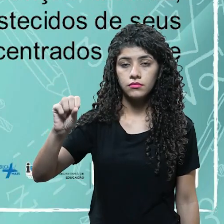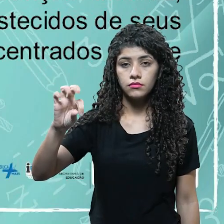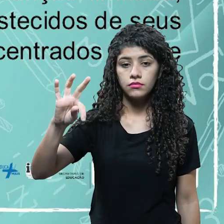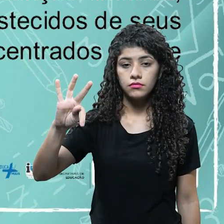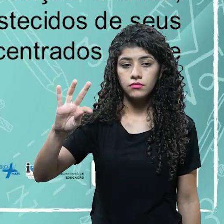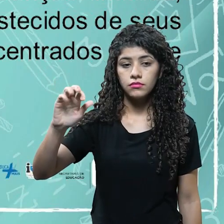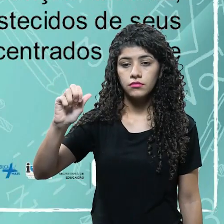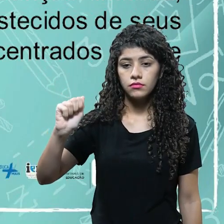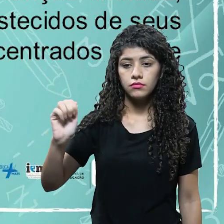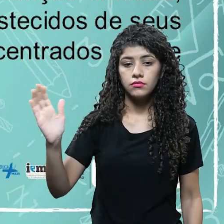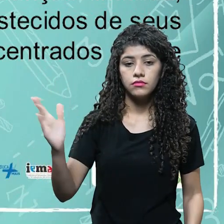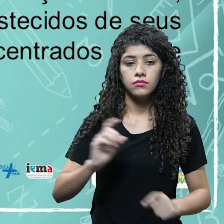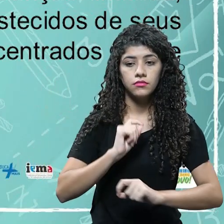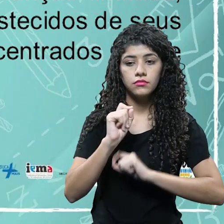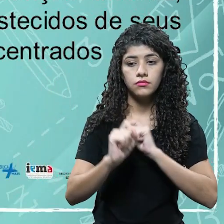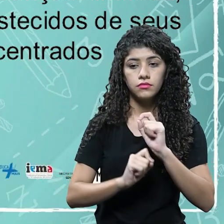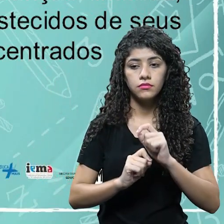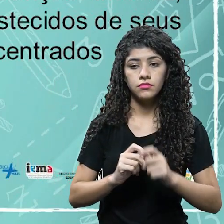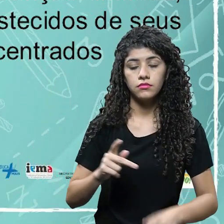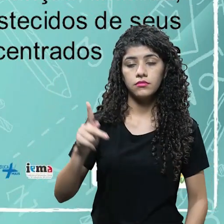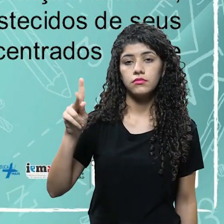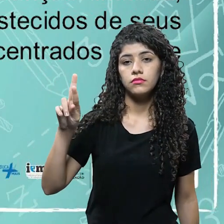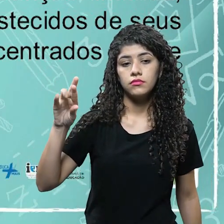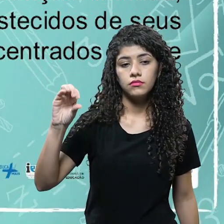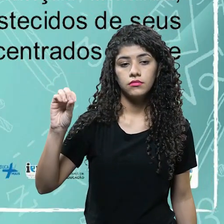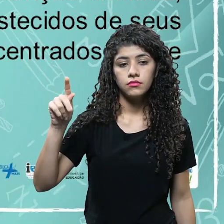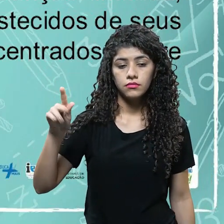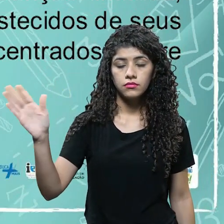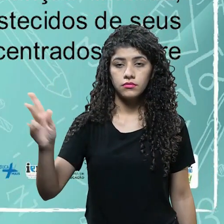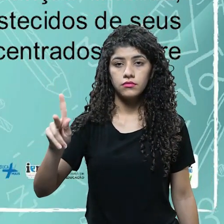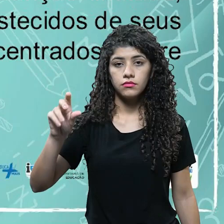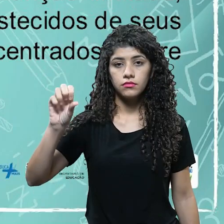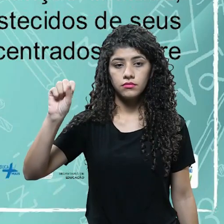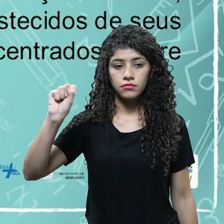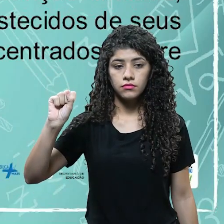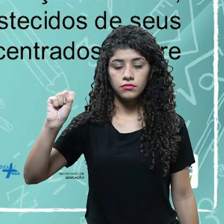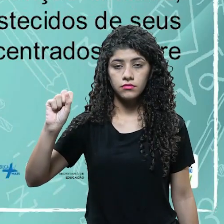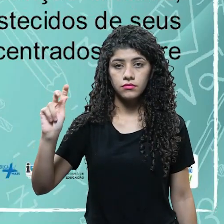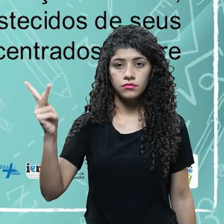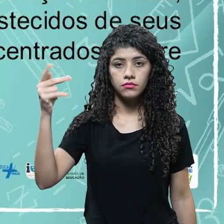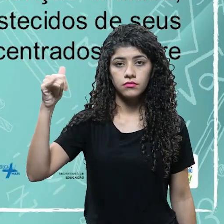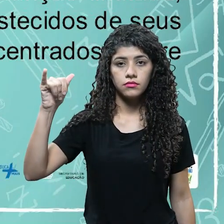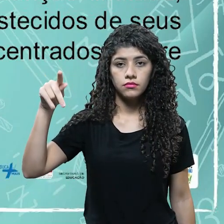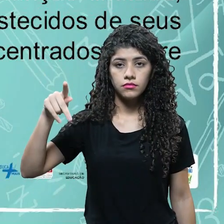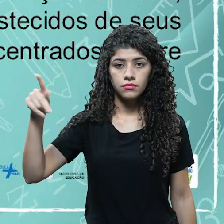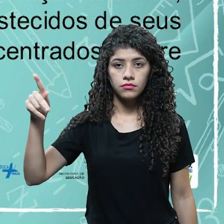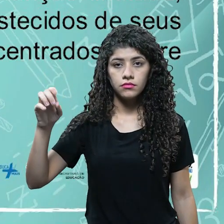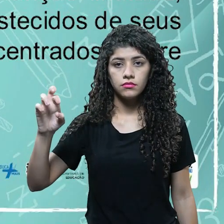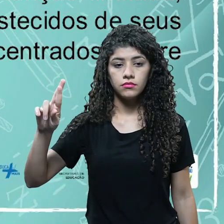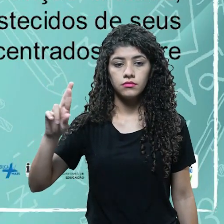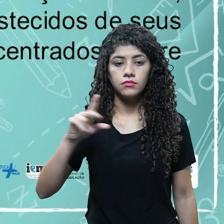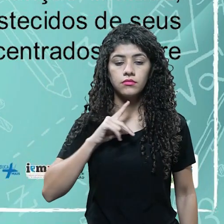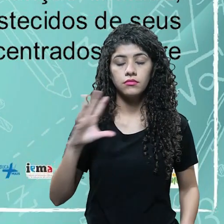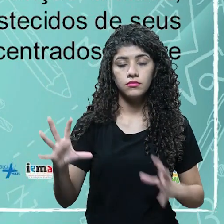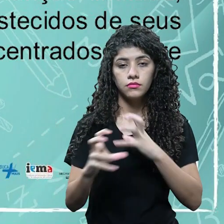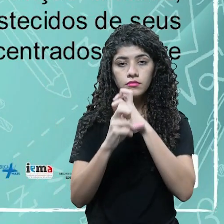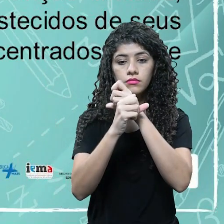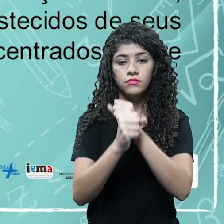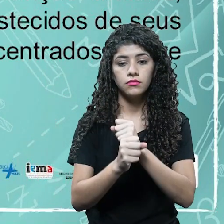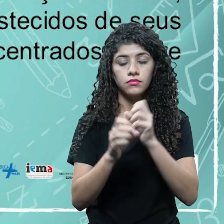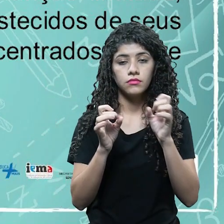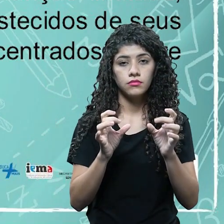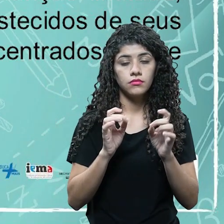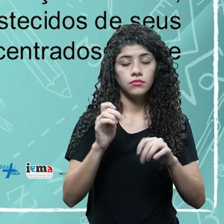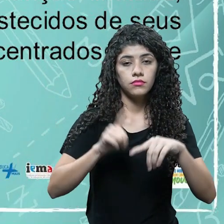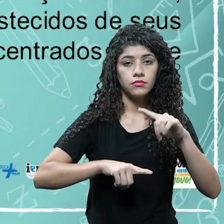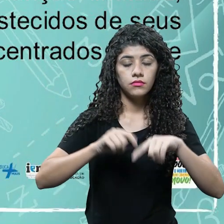shipper, ok? Ou também chamado de atacadista direto, cuja função resume a venda de produtos, ficando